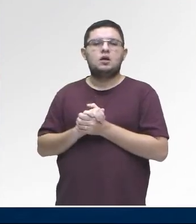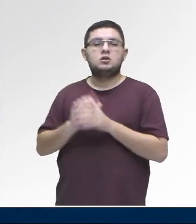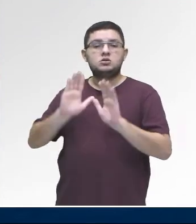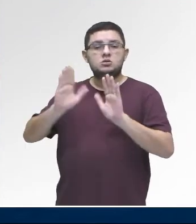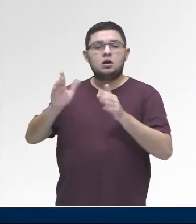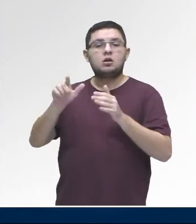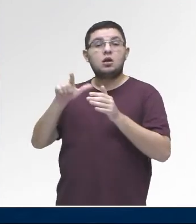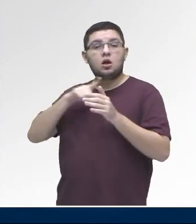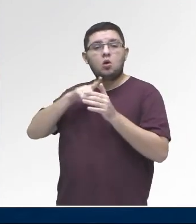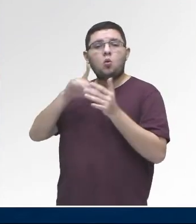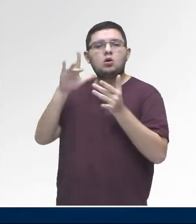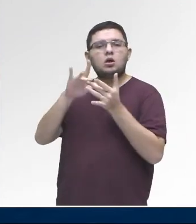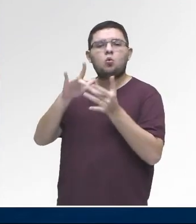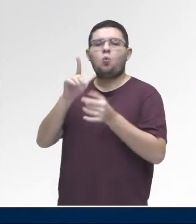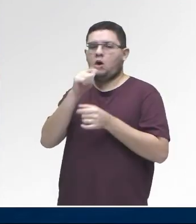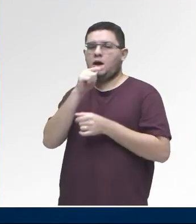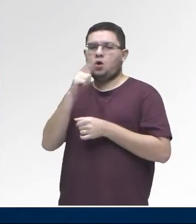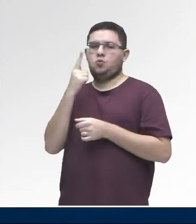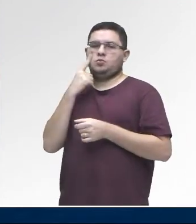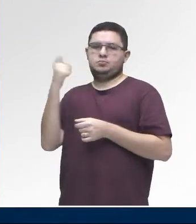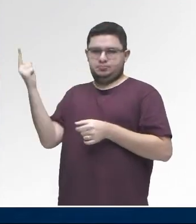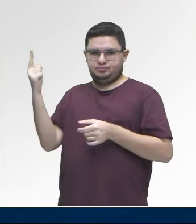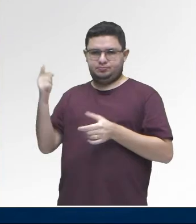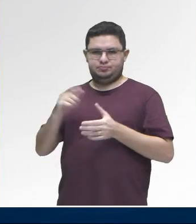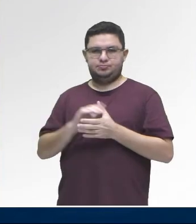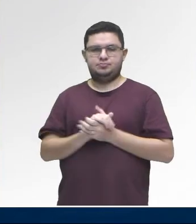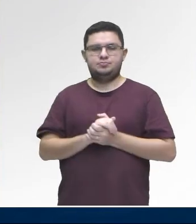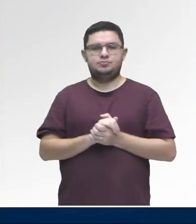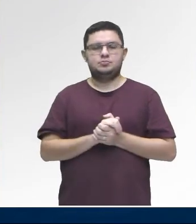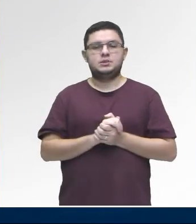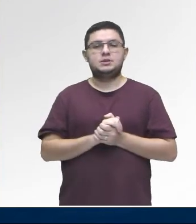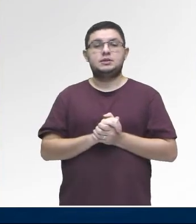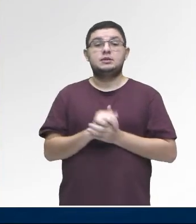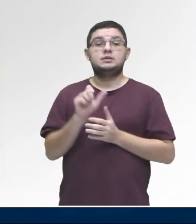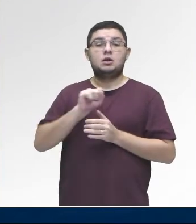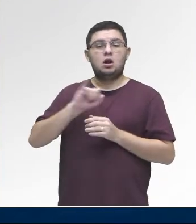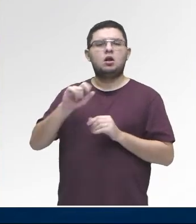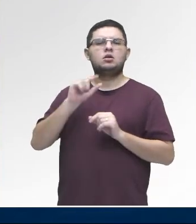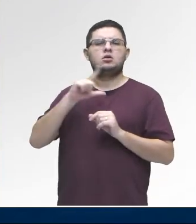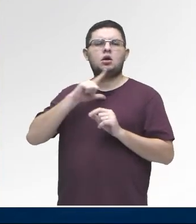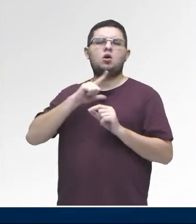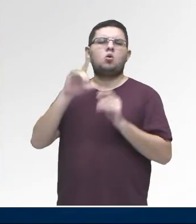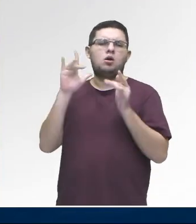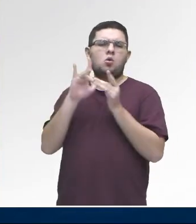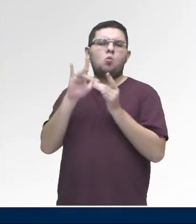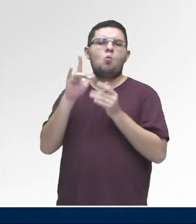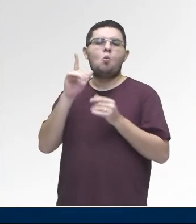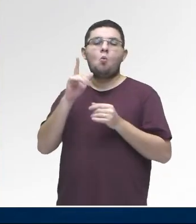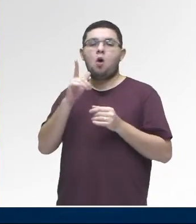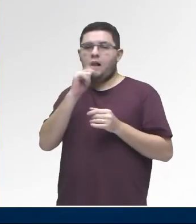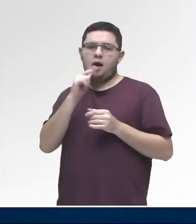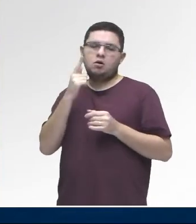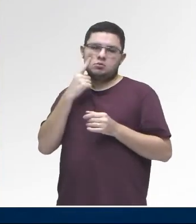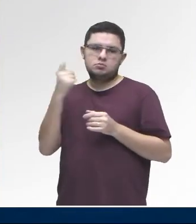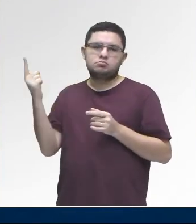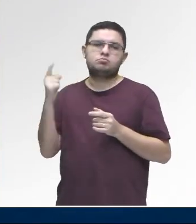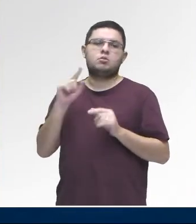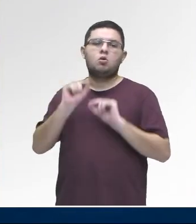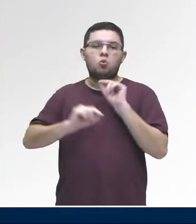água. Quando ela se põe em presença de água, ela